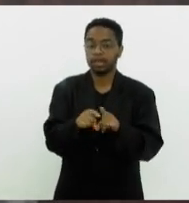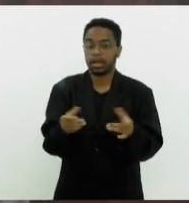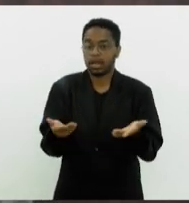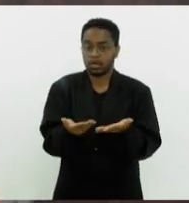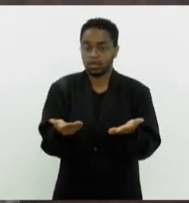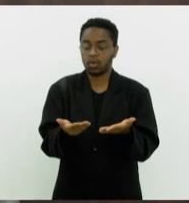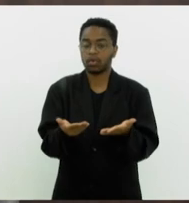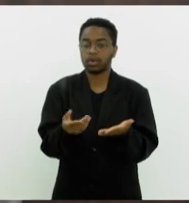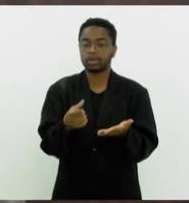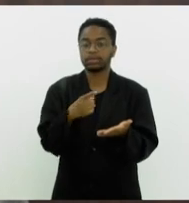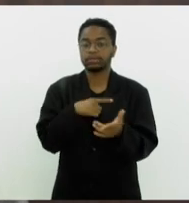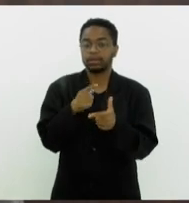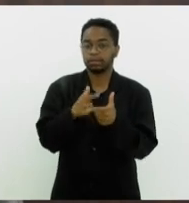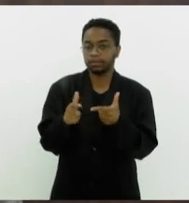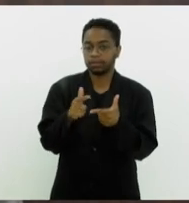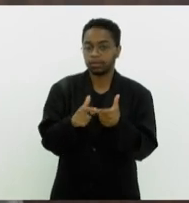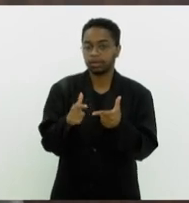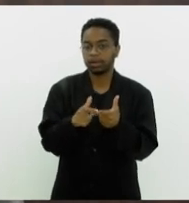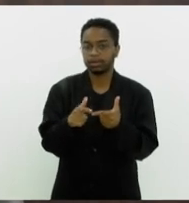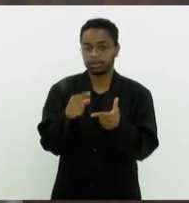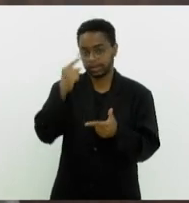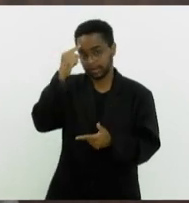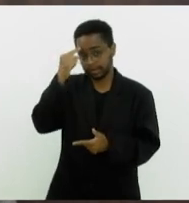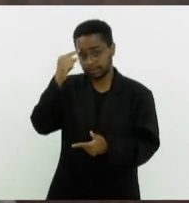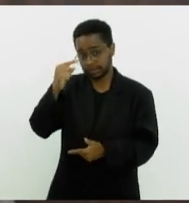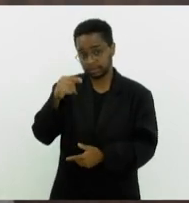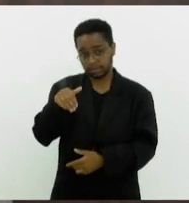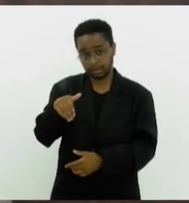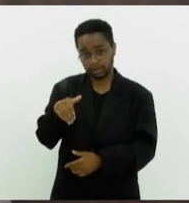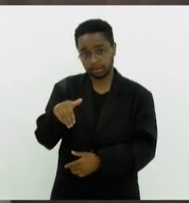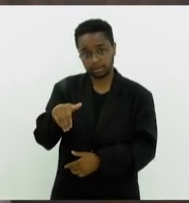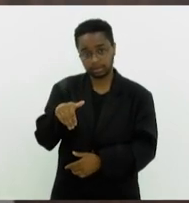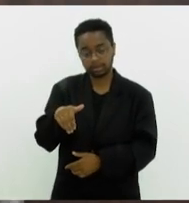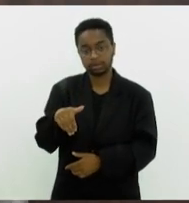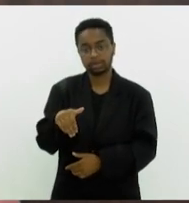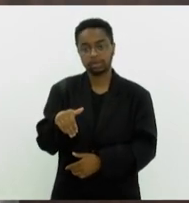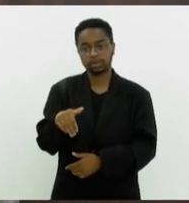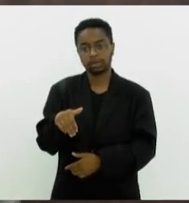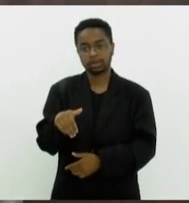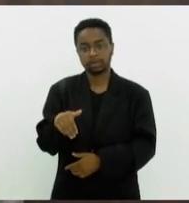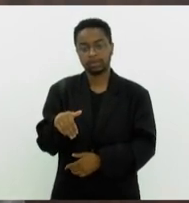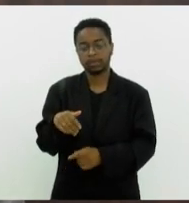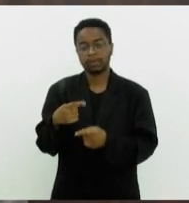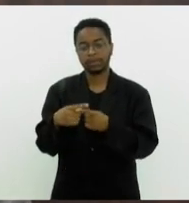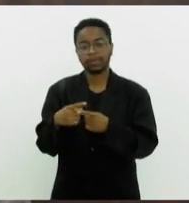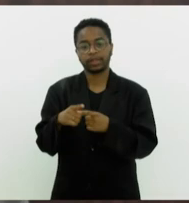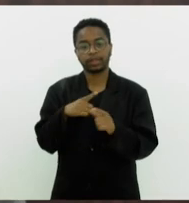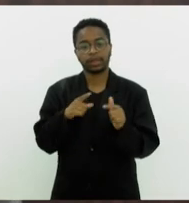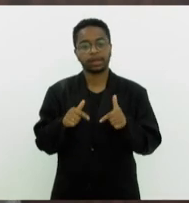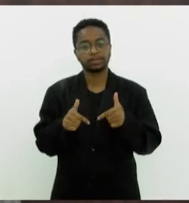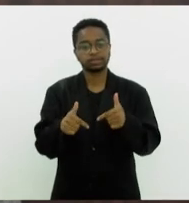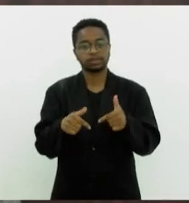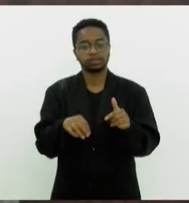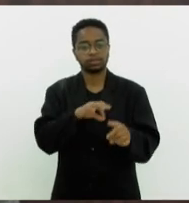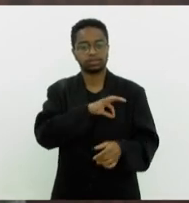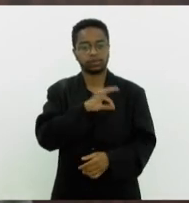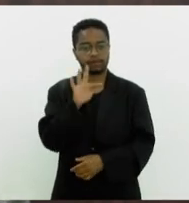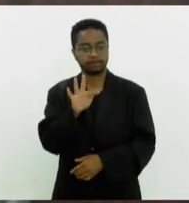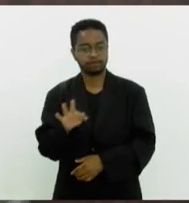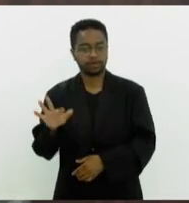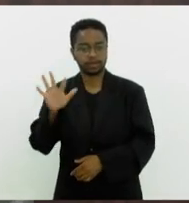nós tivemos aí um problema essa semana com uma operação da Polícia Federal